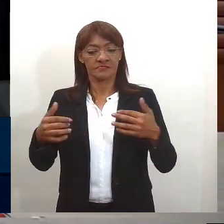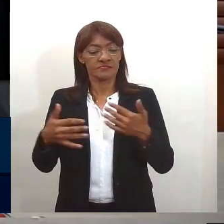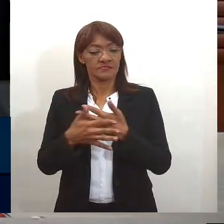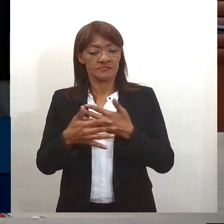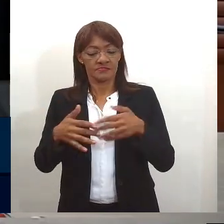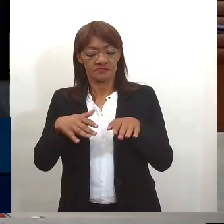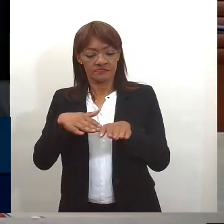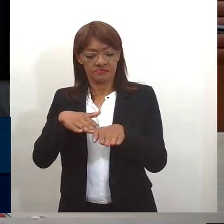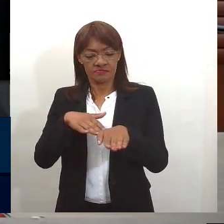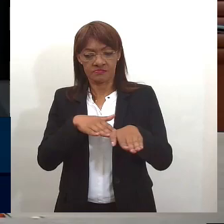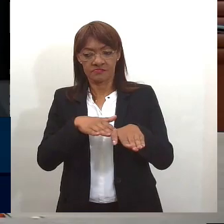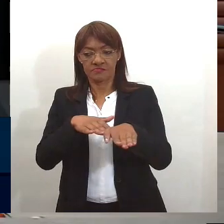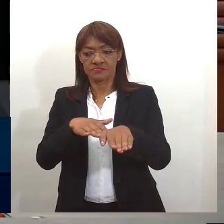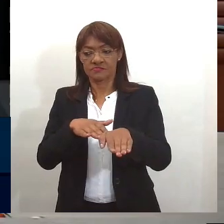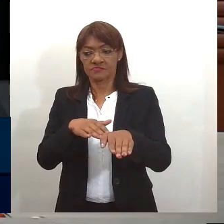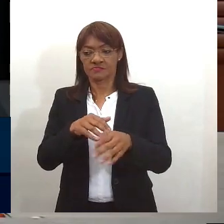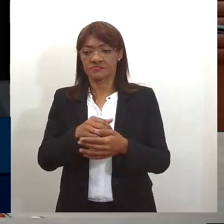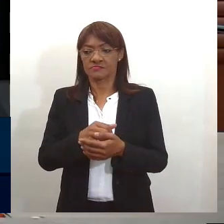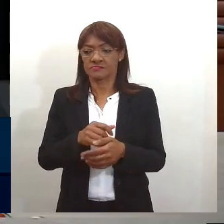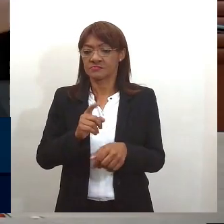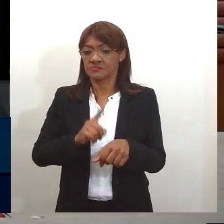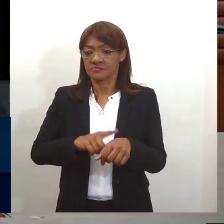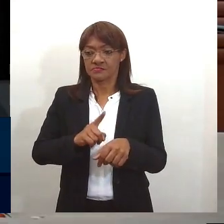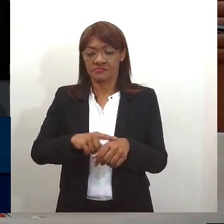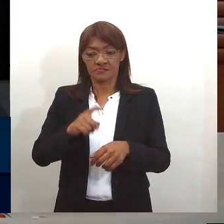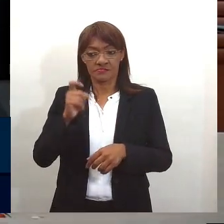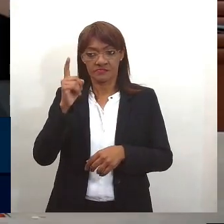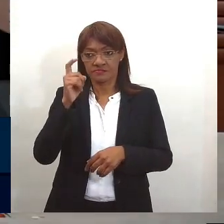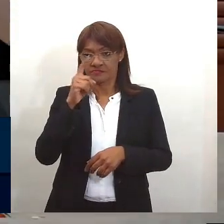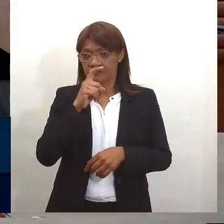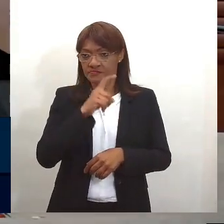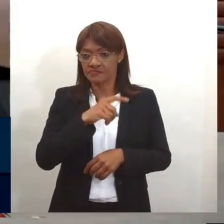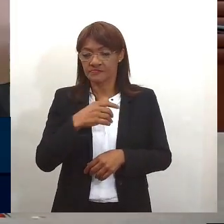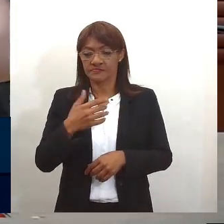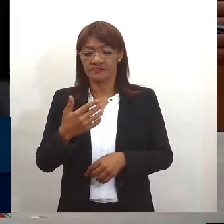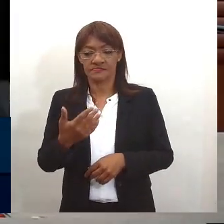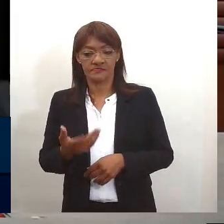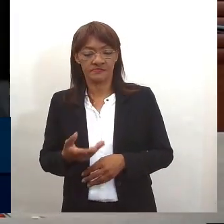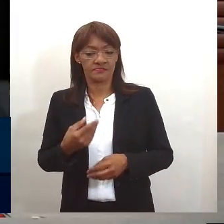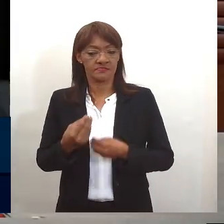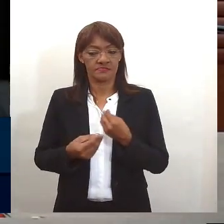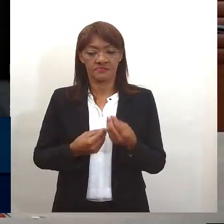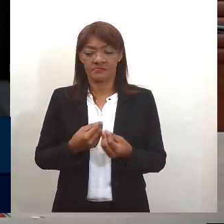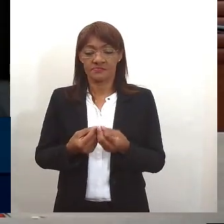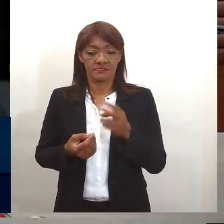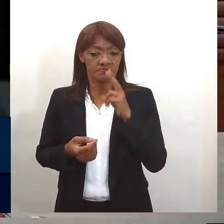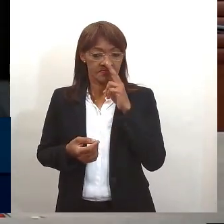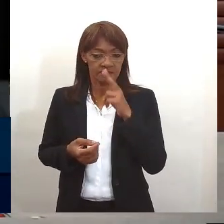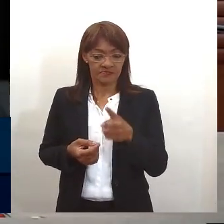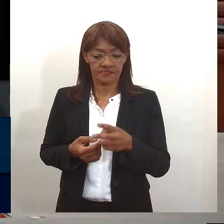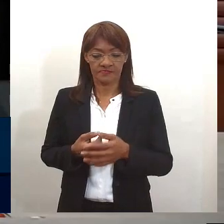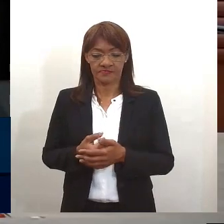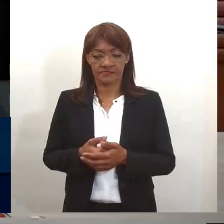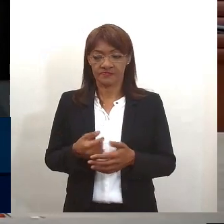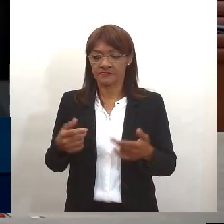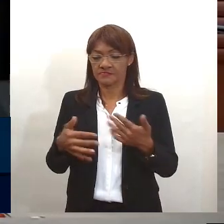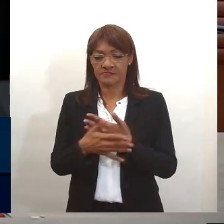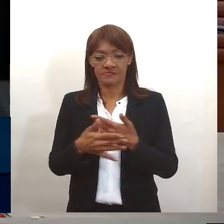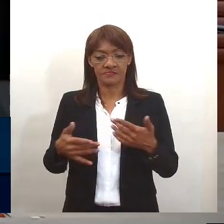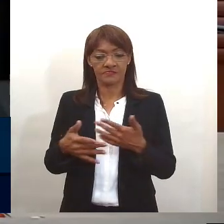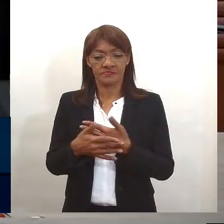né, há um congestionamento muito grande, tem áreas aqui da cidade. O que é que está pensando nesse sentido,